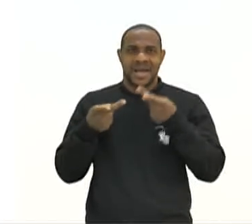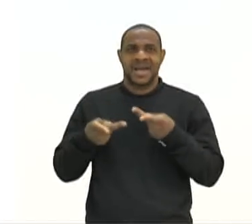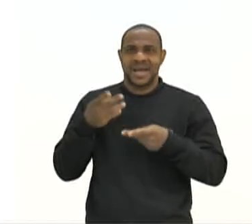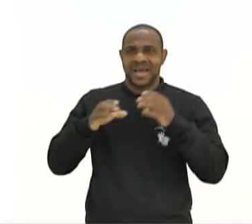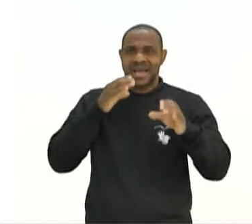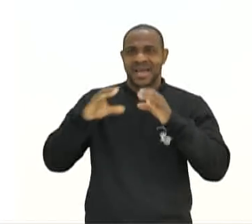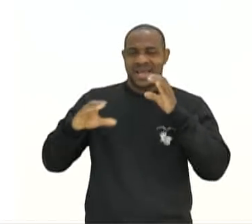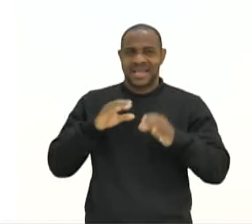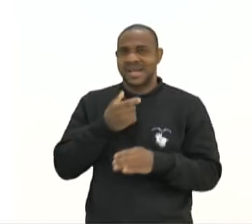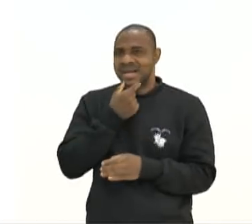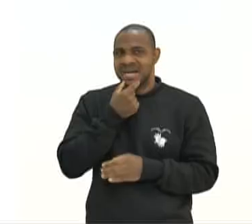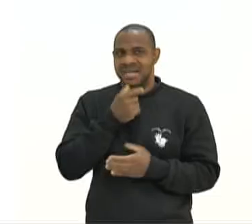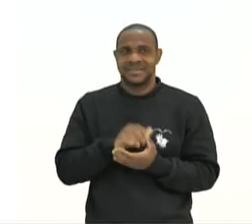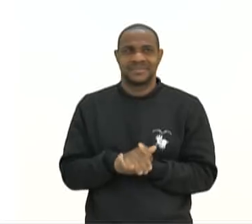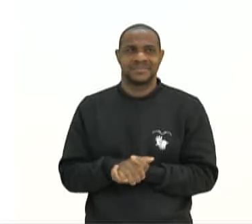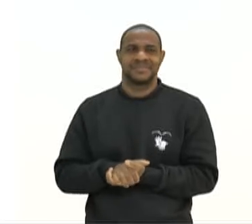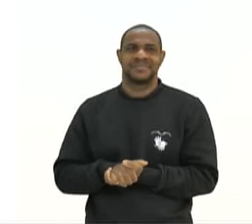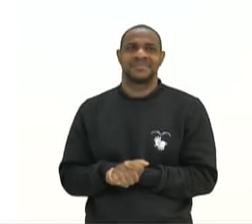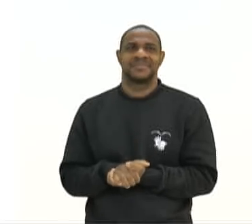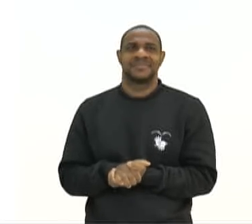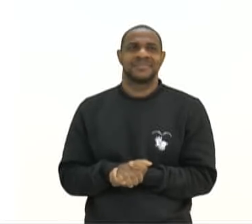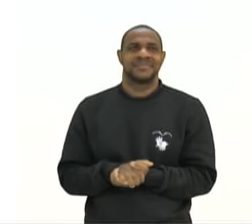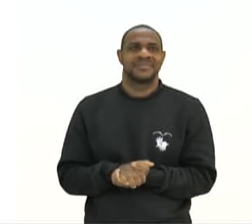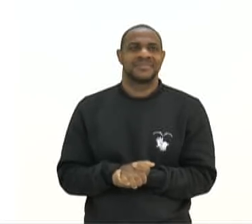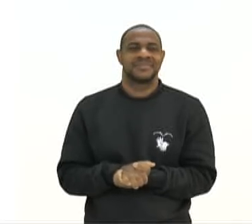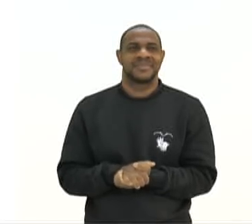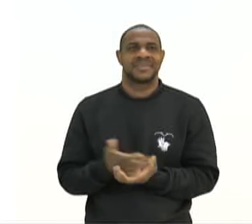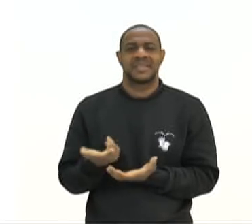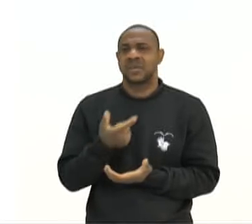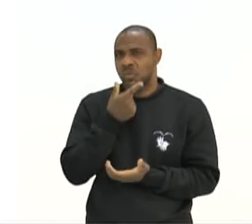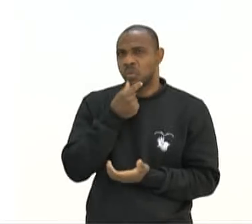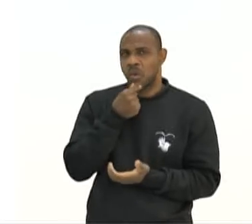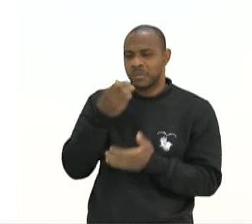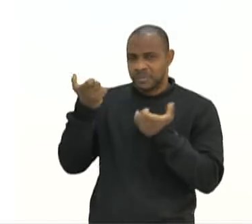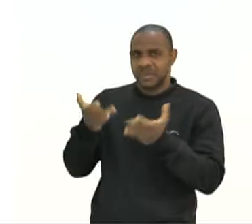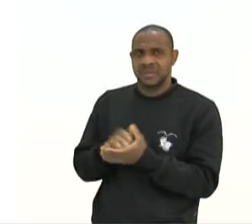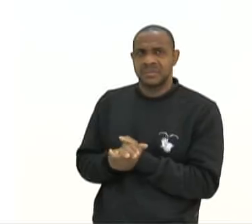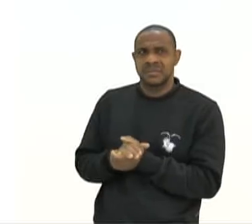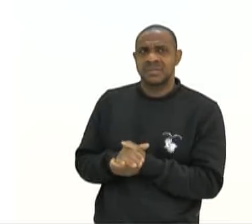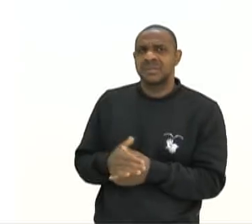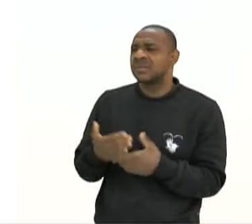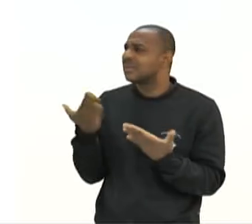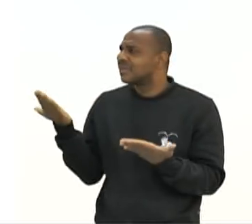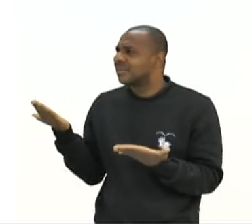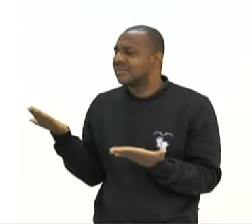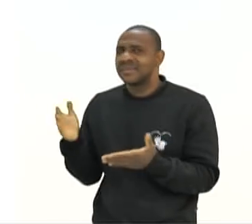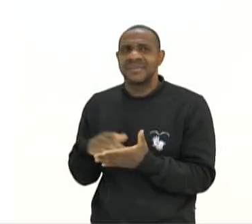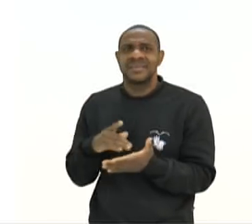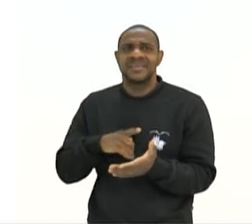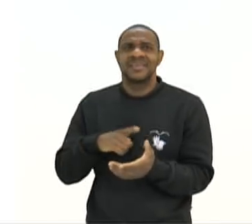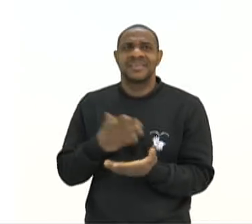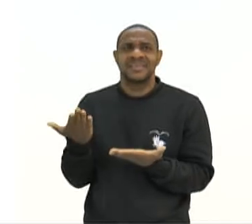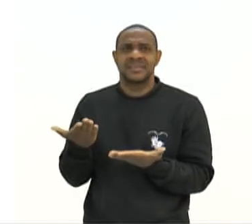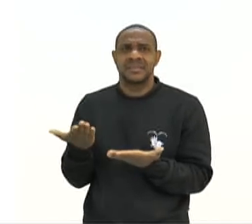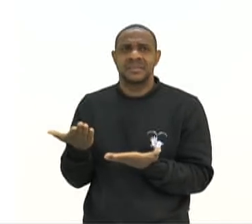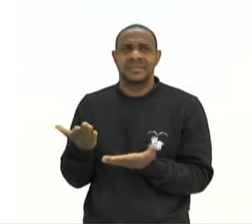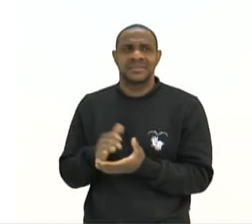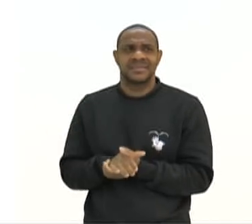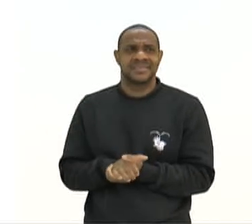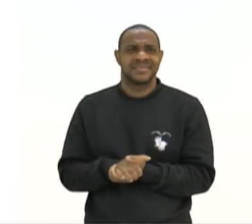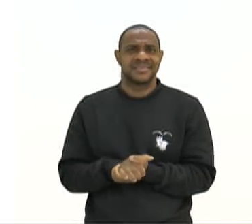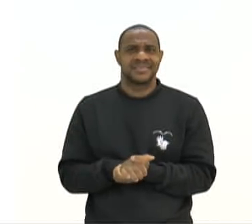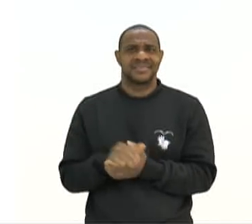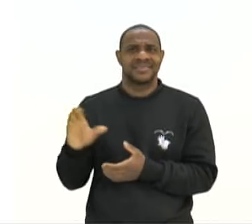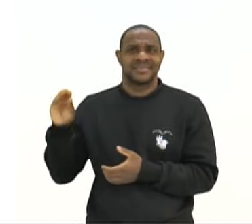come true? Daí tem um homem que comentou assim: That's a good song for Martin Luther King Day, son. That's a